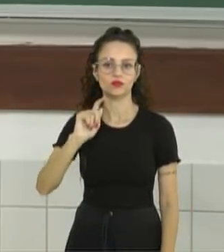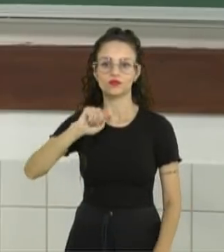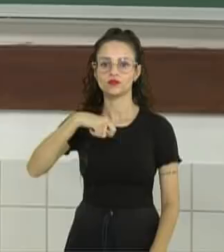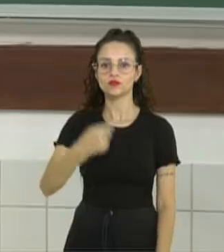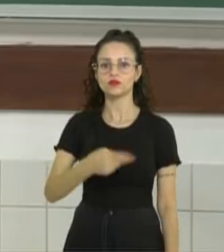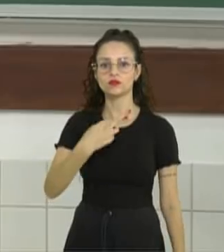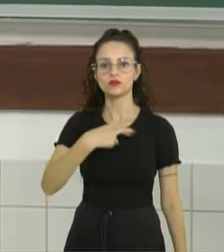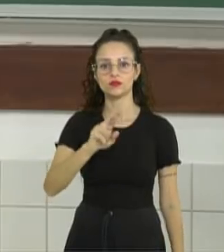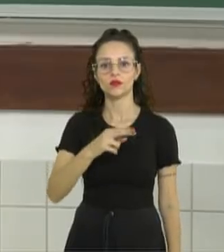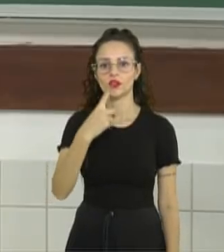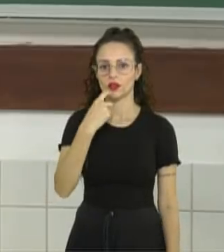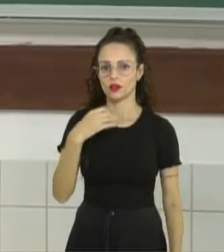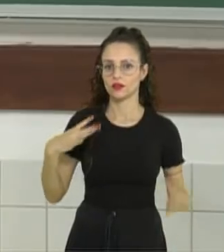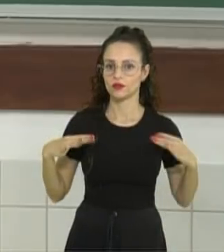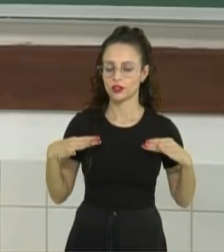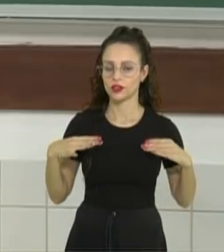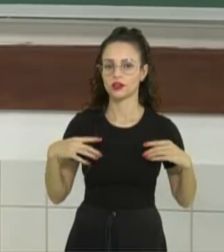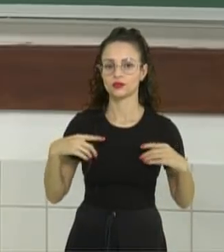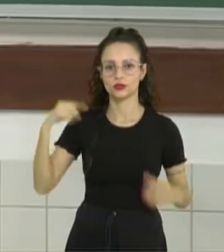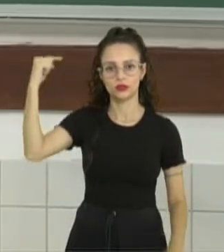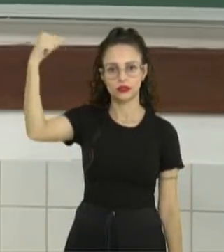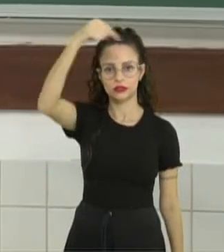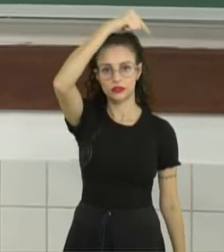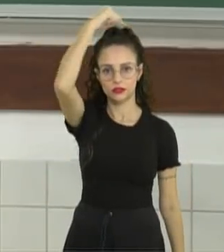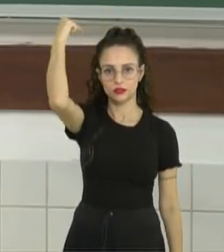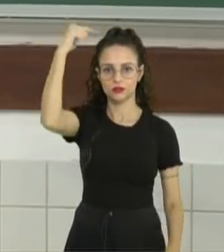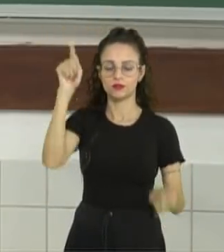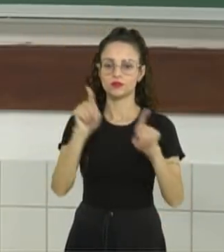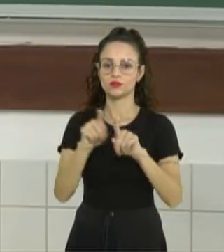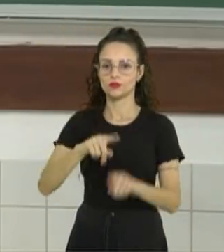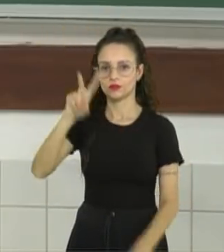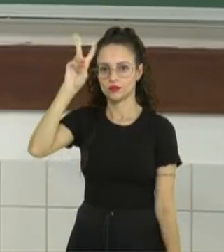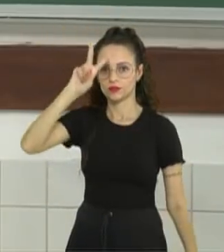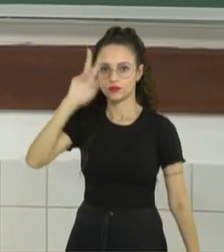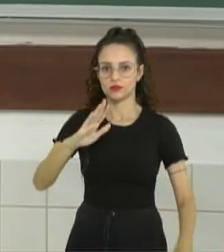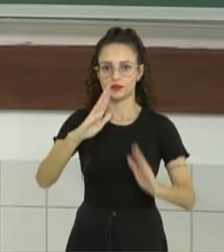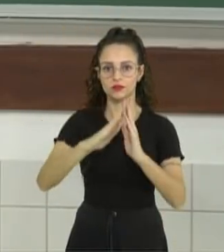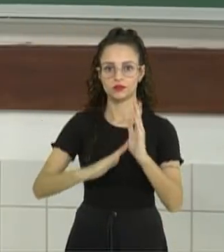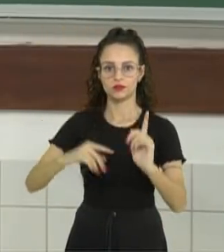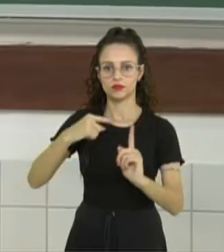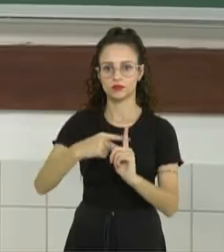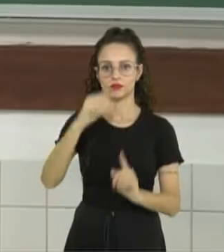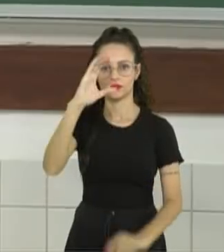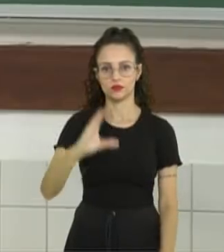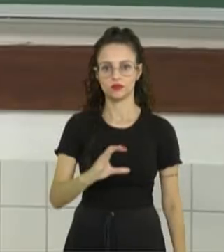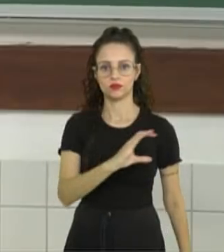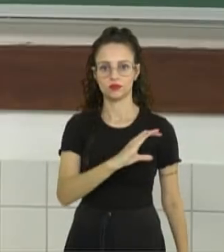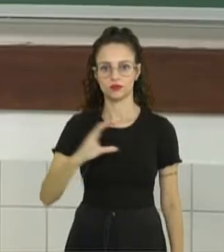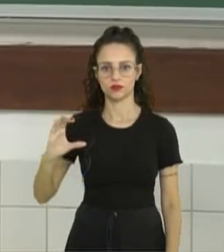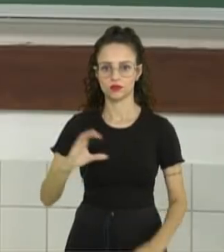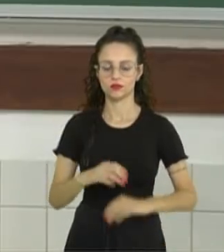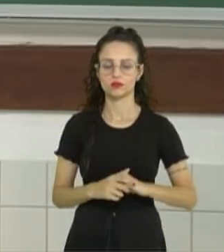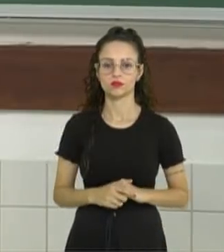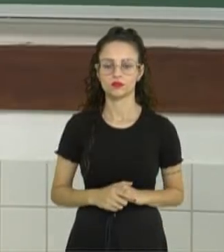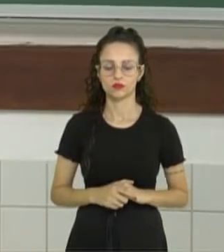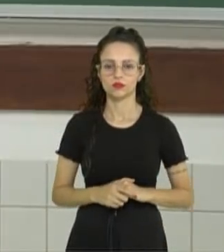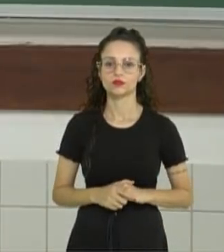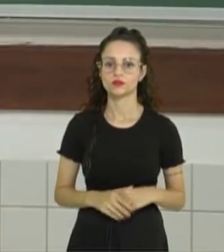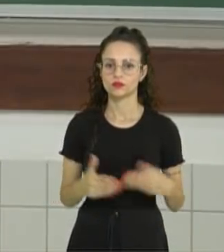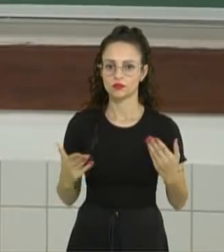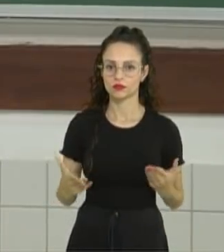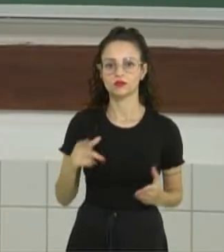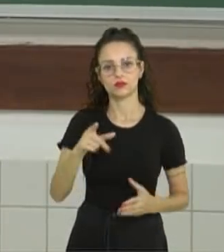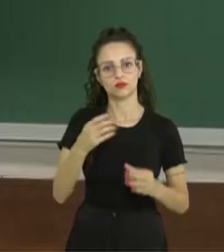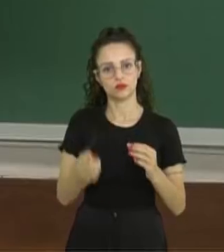a feriados de santos e também à história da Igreja Católica. Ok? Olha que interessante essa história. É daí que está a origem